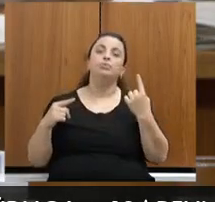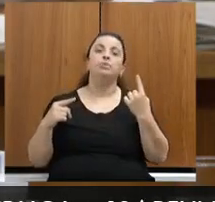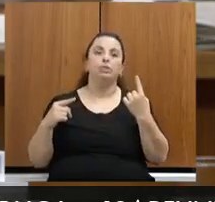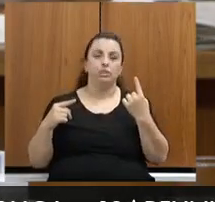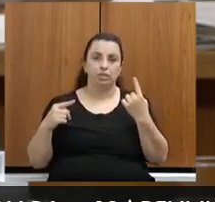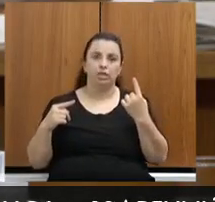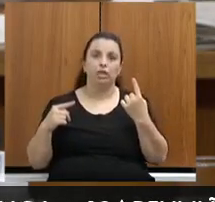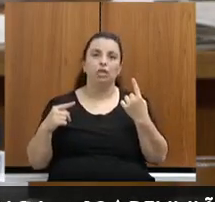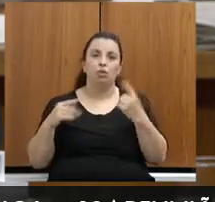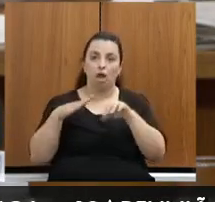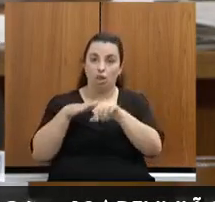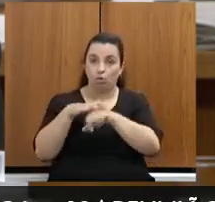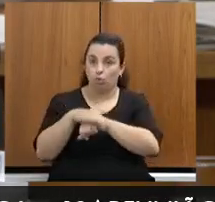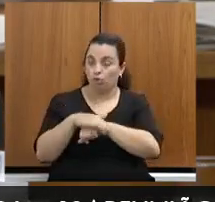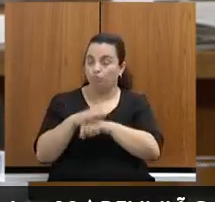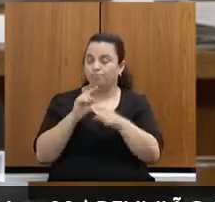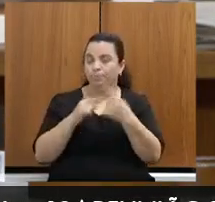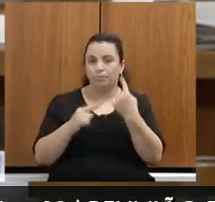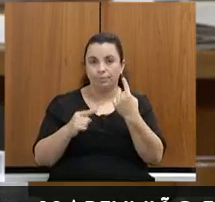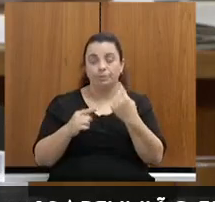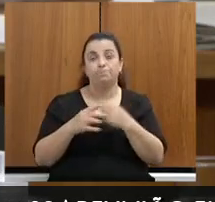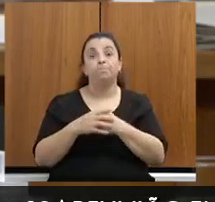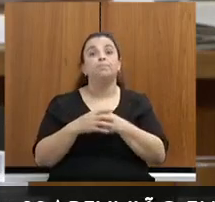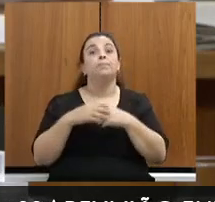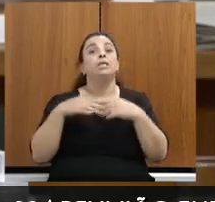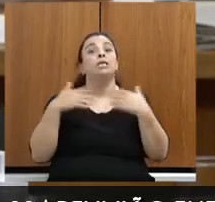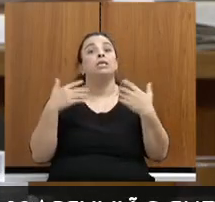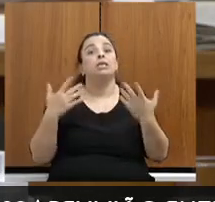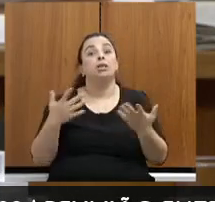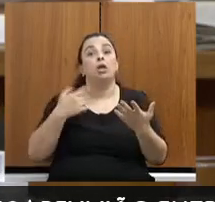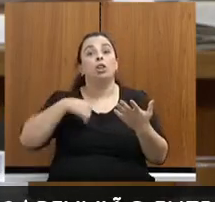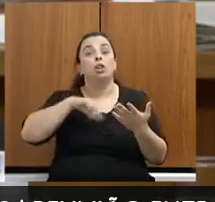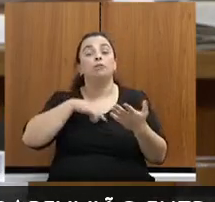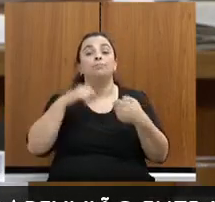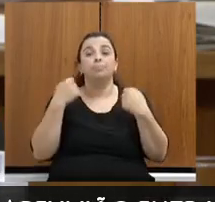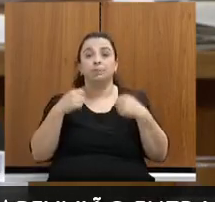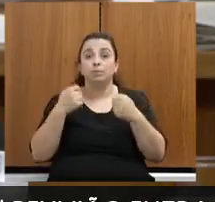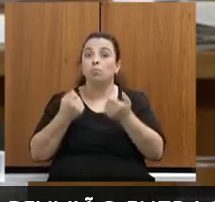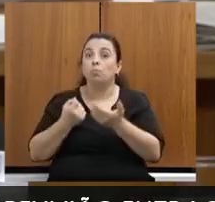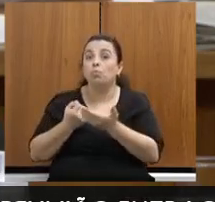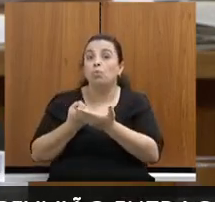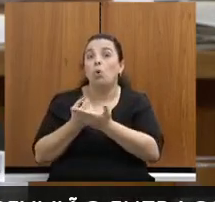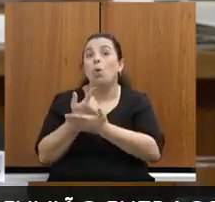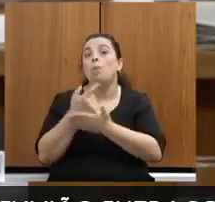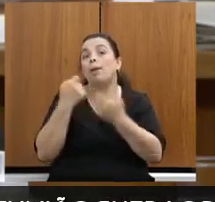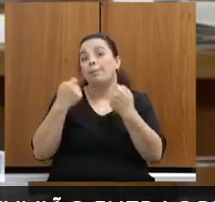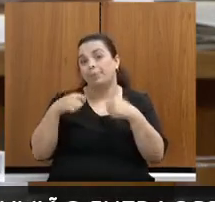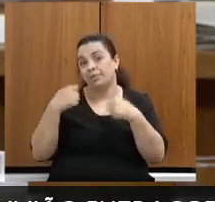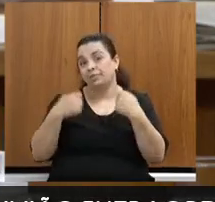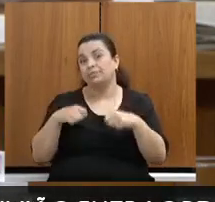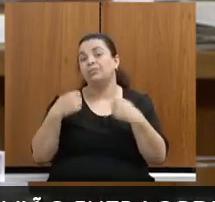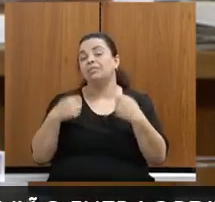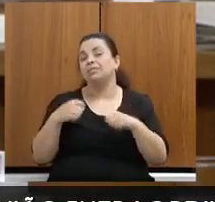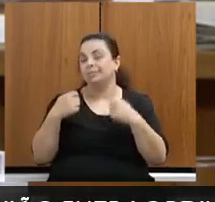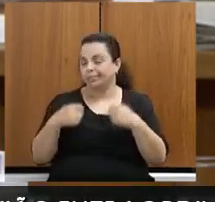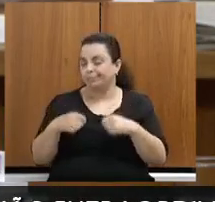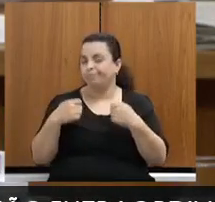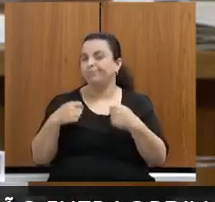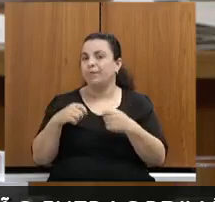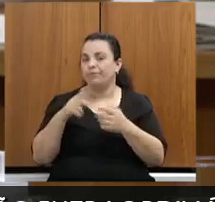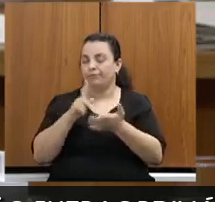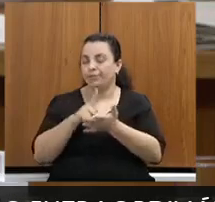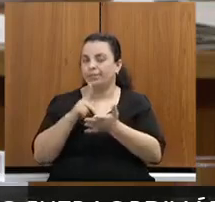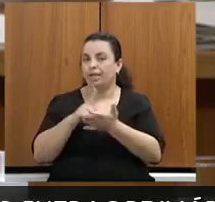para Viação que é o período noturno E então nós estamos aí realmente com essa grande necessidade